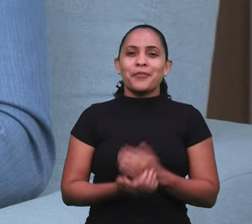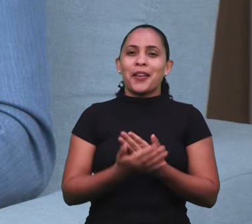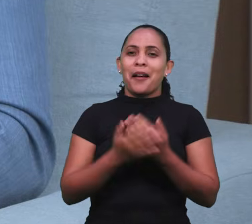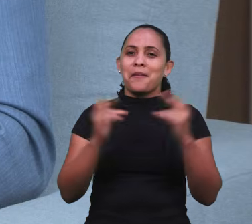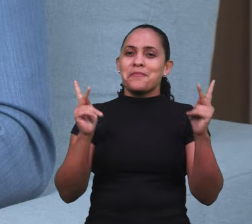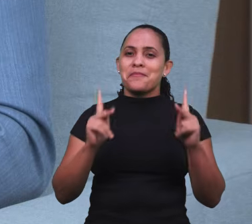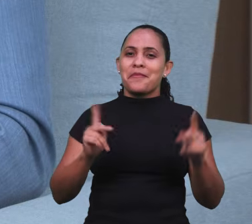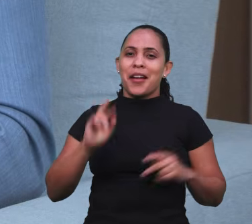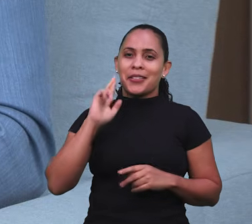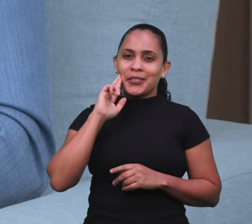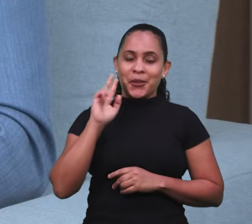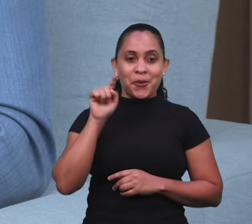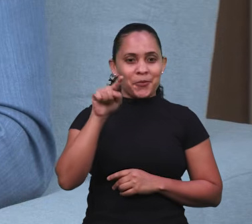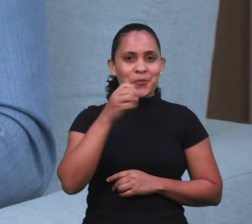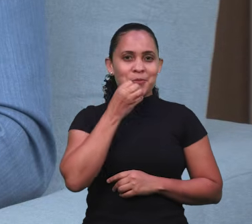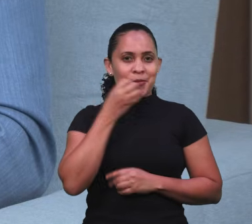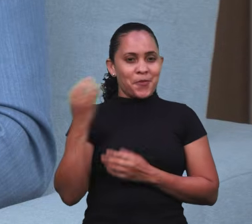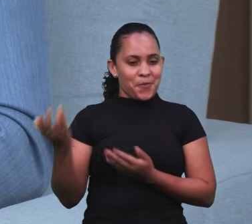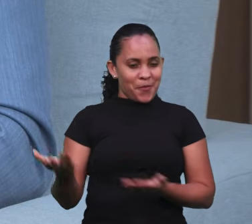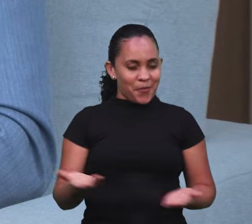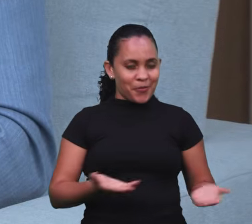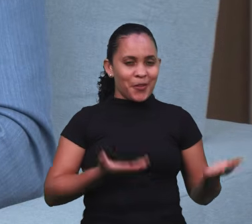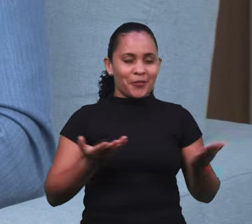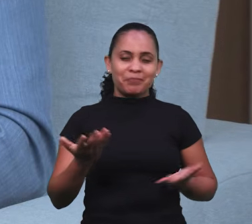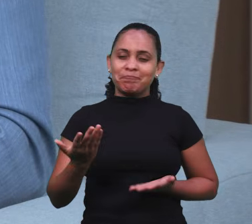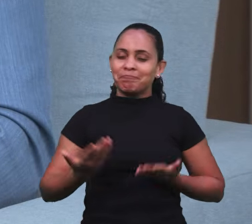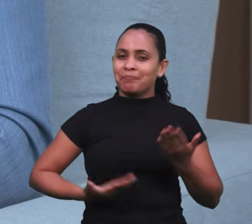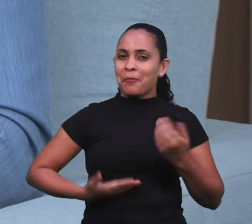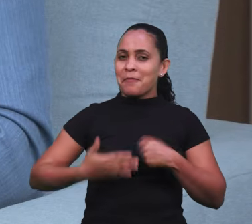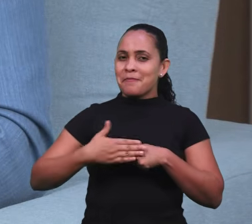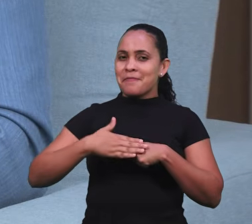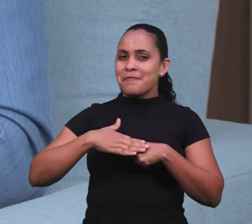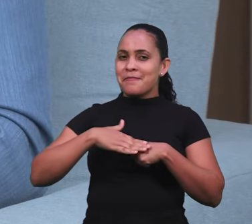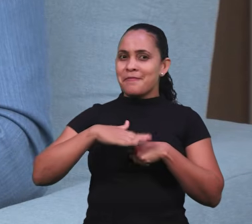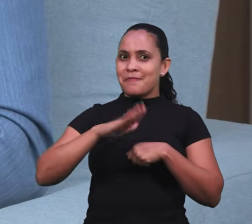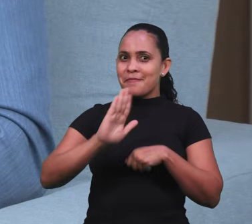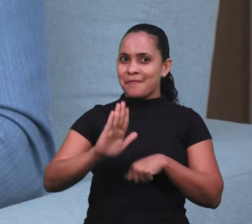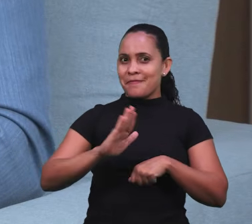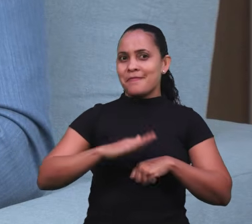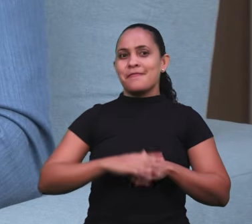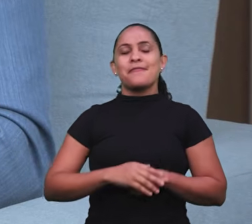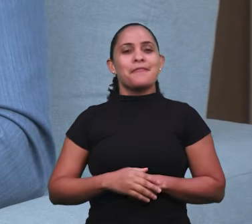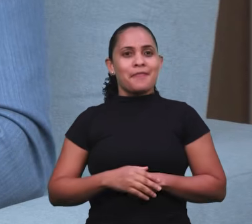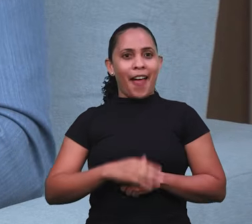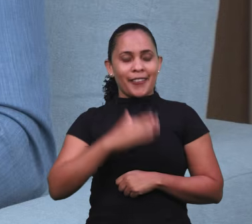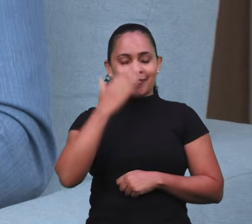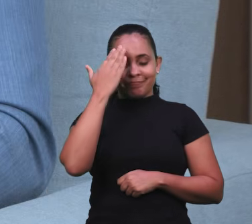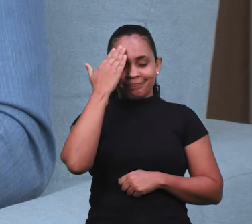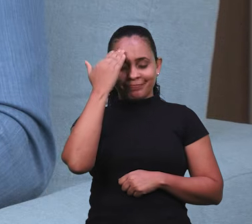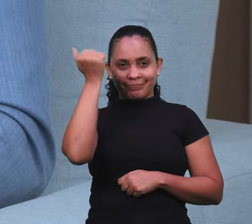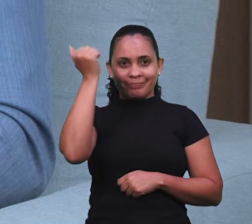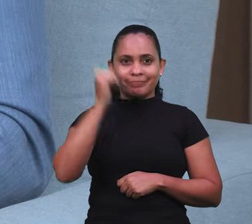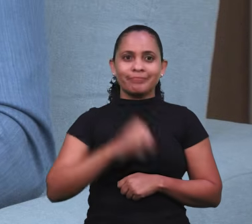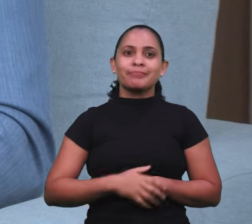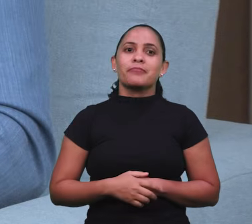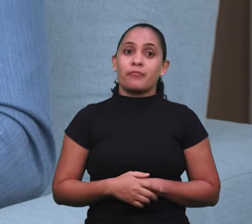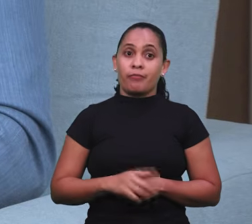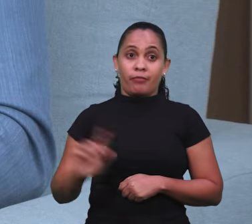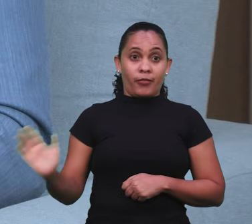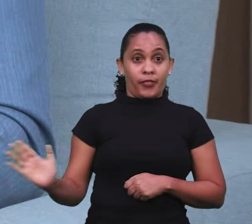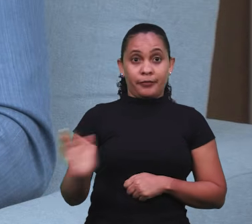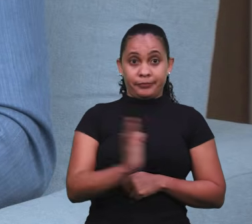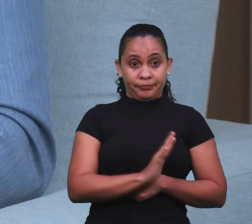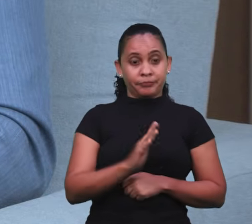A paz do Senhor, seja muito bem-vindo ao programa Mais Sábios, um programa da Igreja Cristã Maranata. Este programa, ele